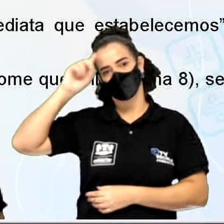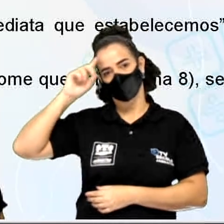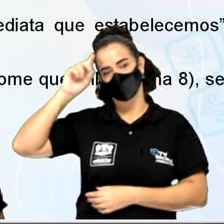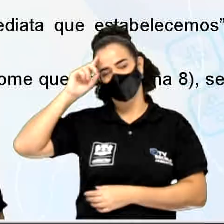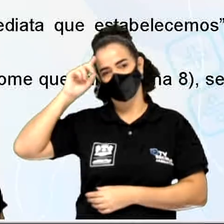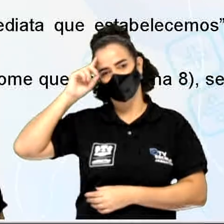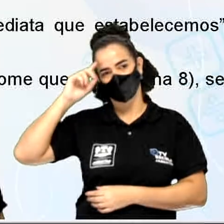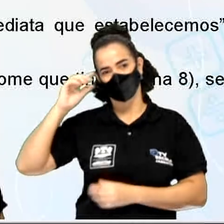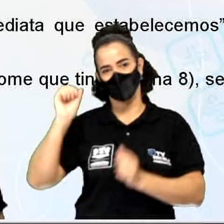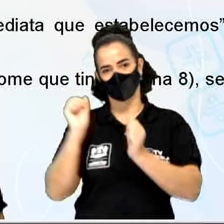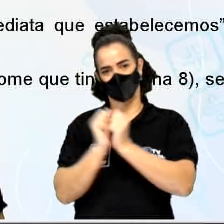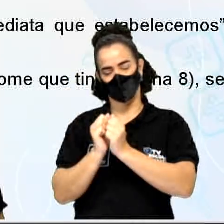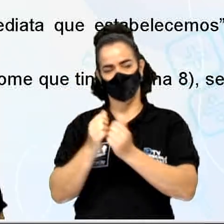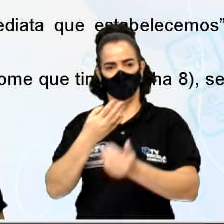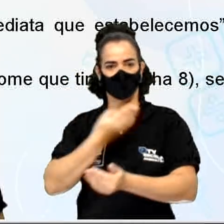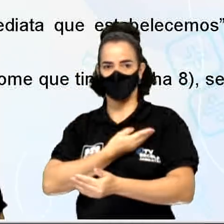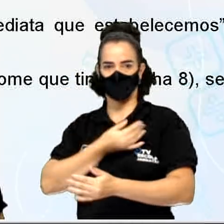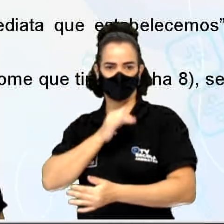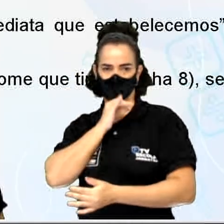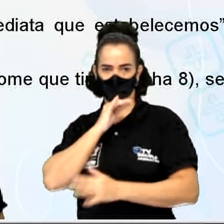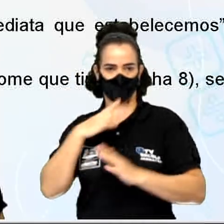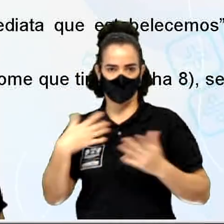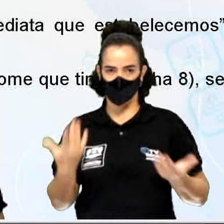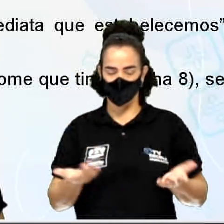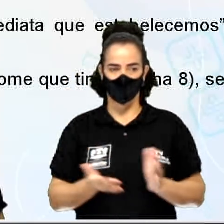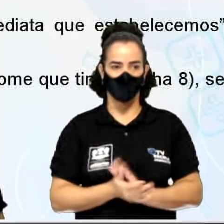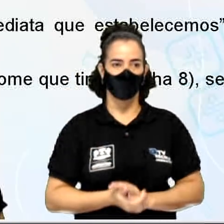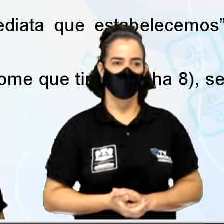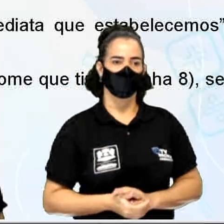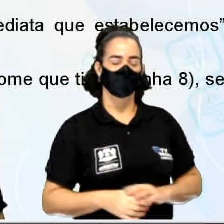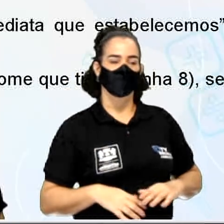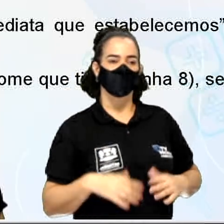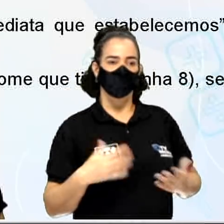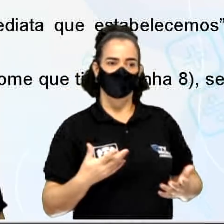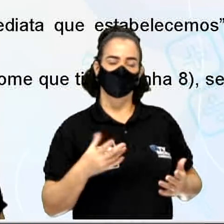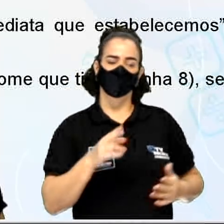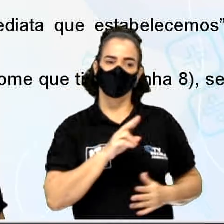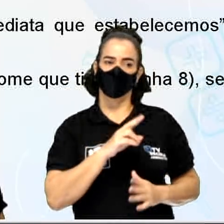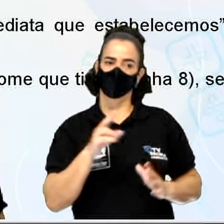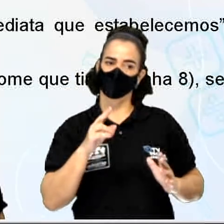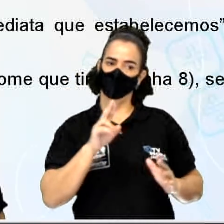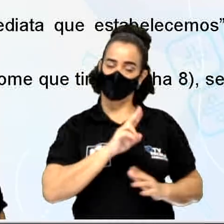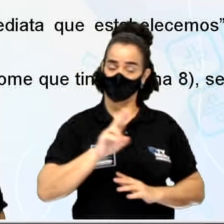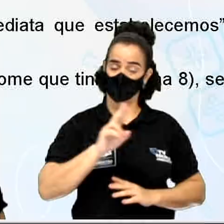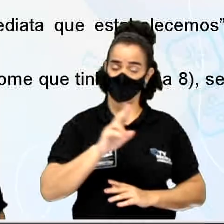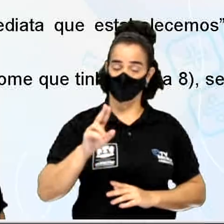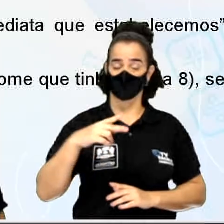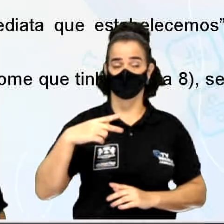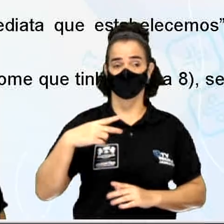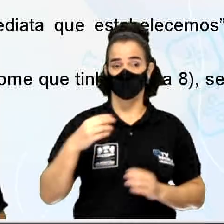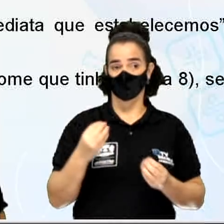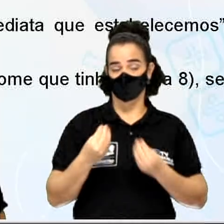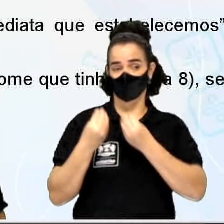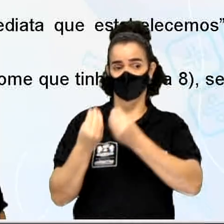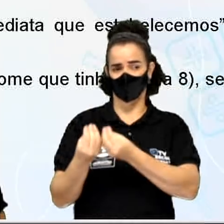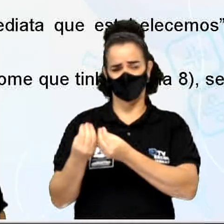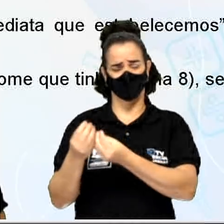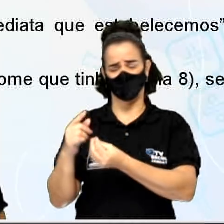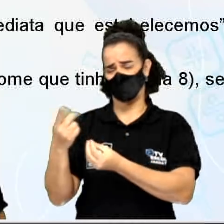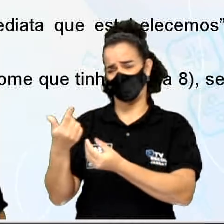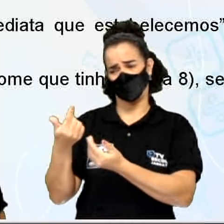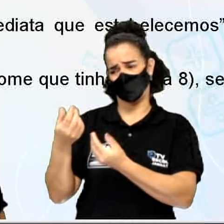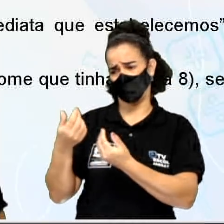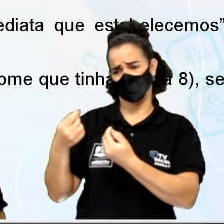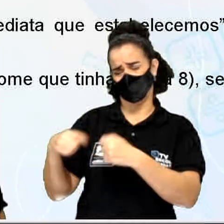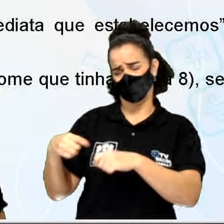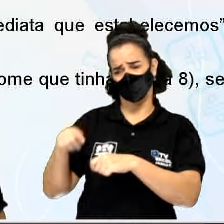era bonita está indo de encontro ao nome que se deu, né? Ana Dragão. Ele disse, ela não merecia esse nome, né? Ela era bonita, então